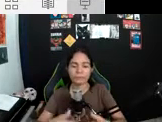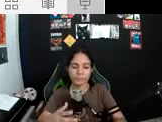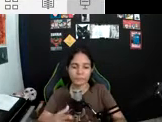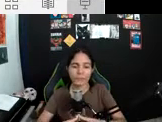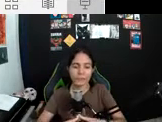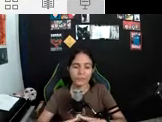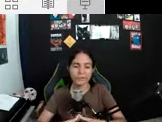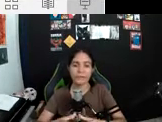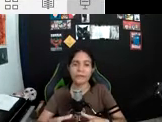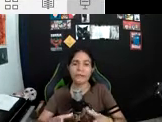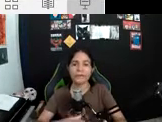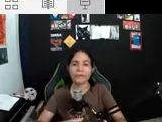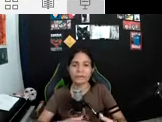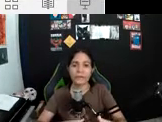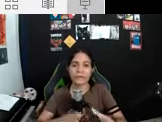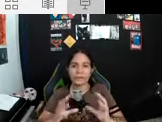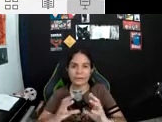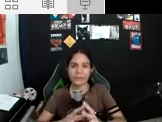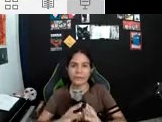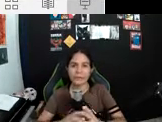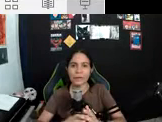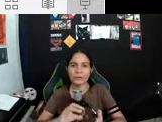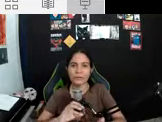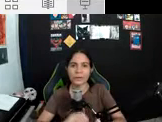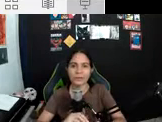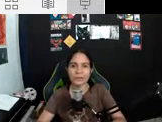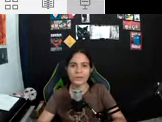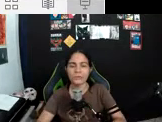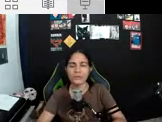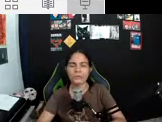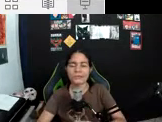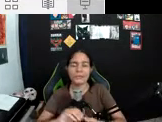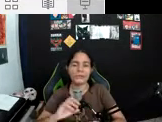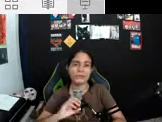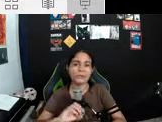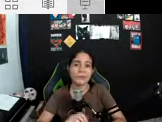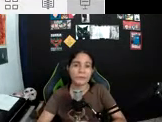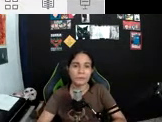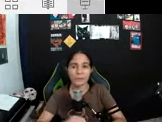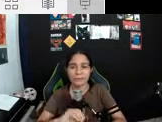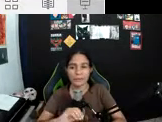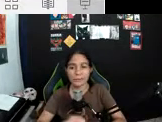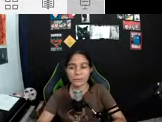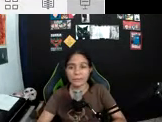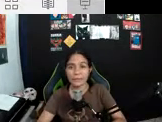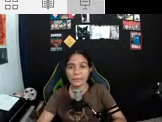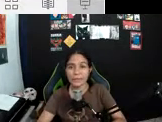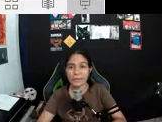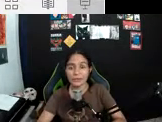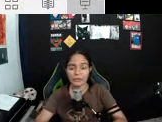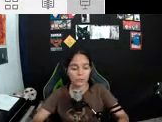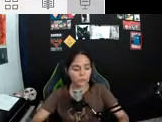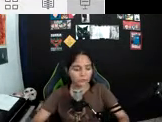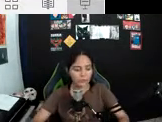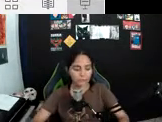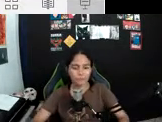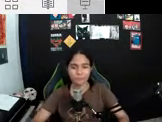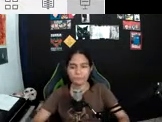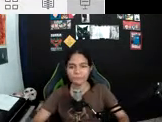Então, isso vai estar, né, dentro lá do registro de vocês, dentro das informações